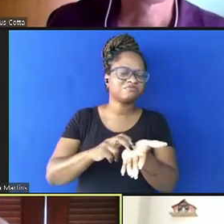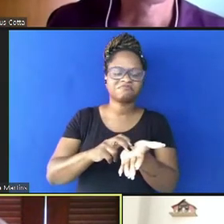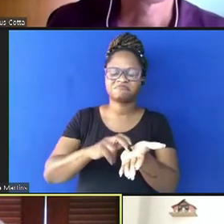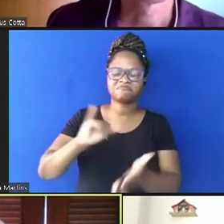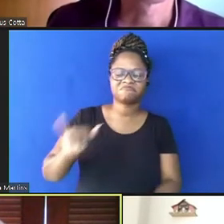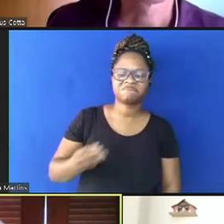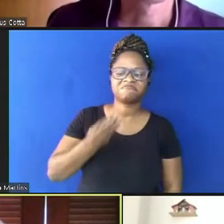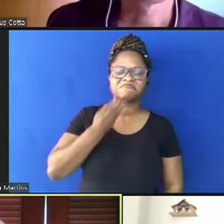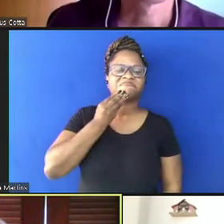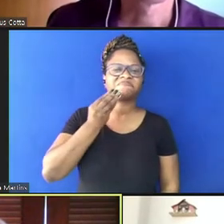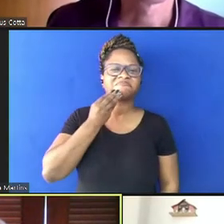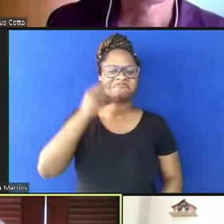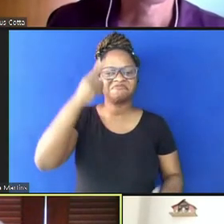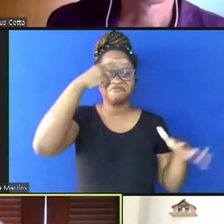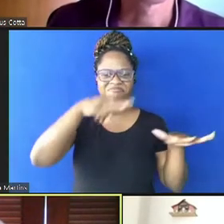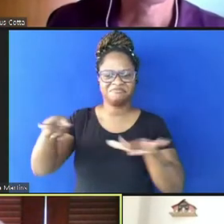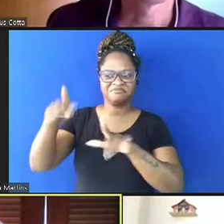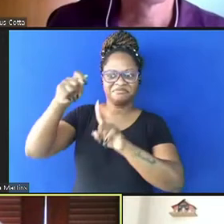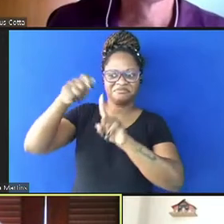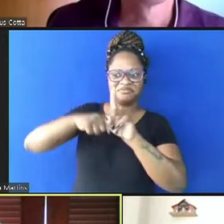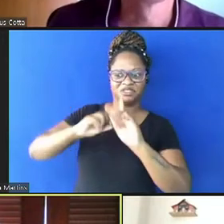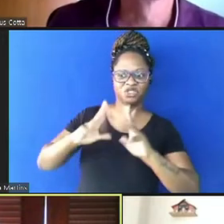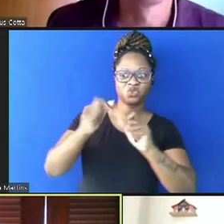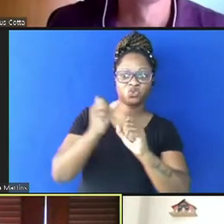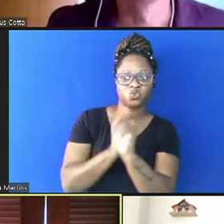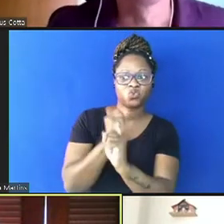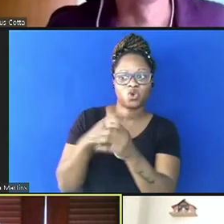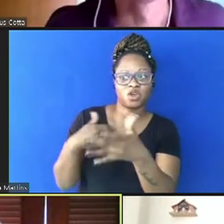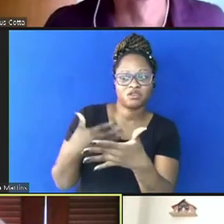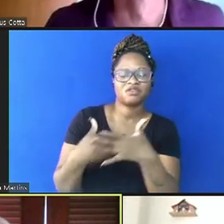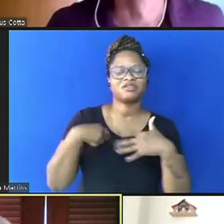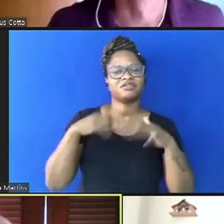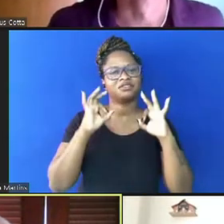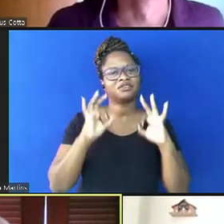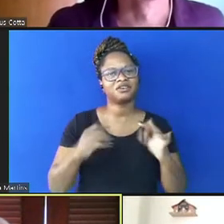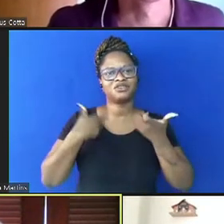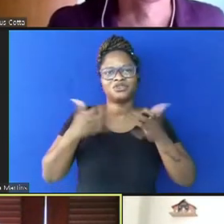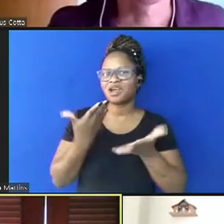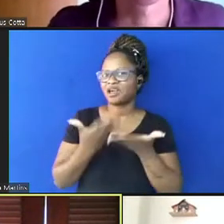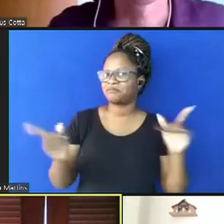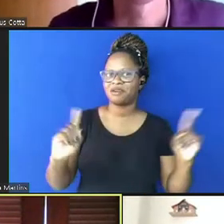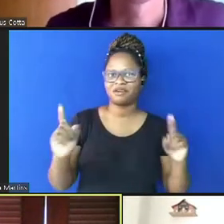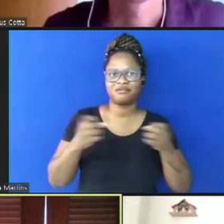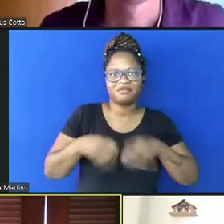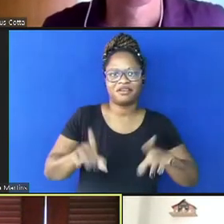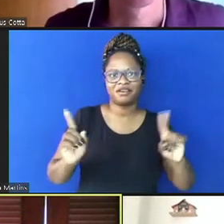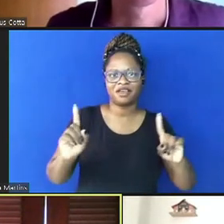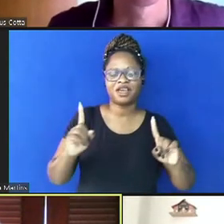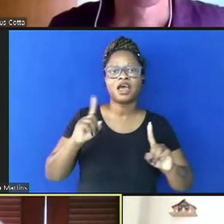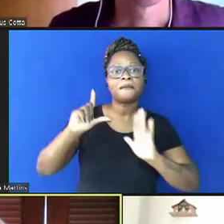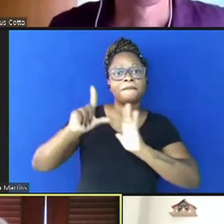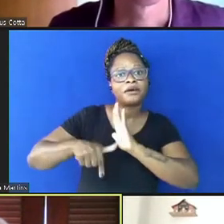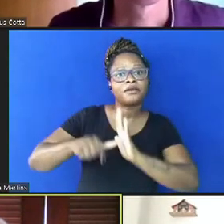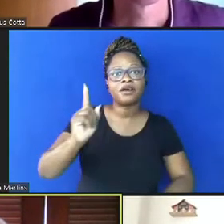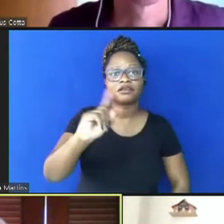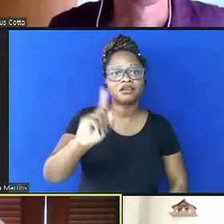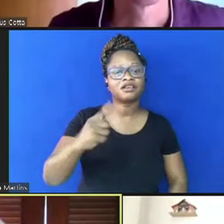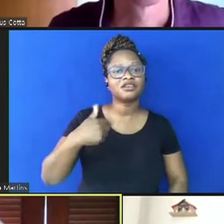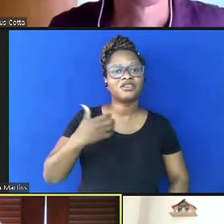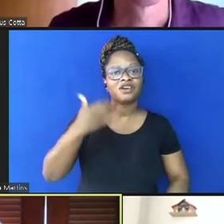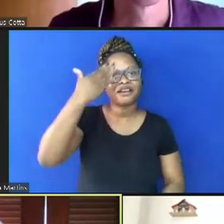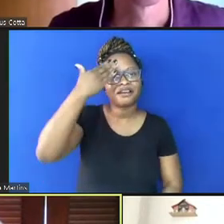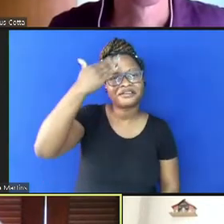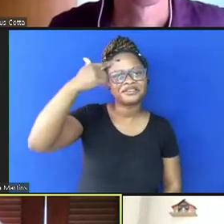da semana, do mês e do ano. Com certeza, eu não quero perdê-la. E para não atrasar mais, agradecendo mais uma